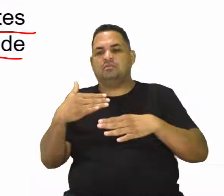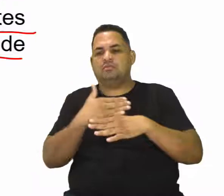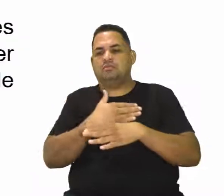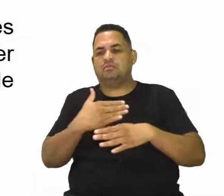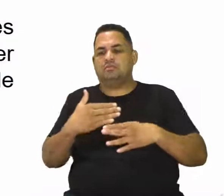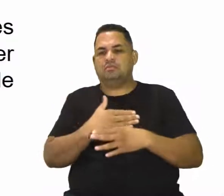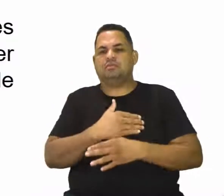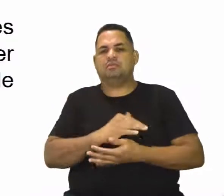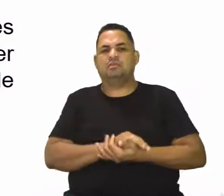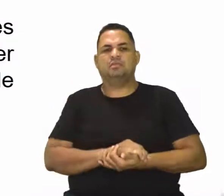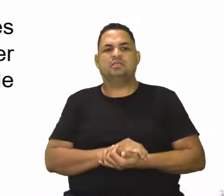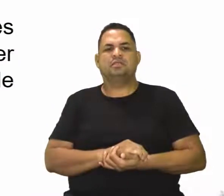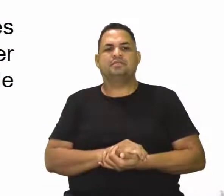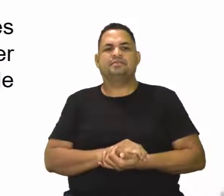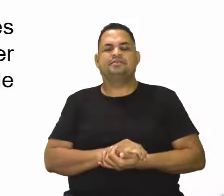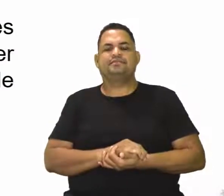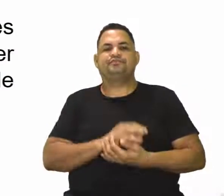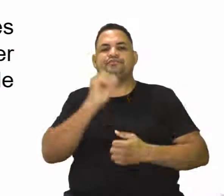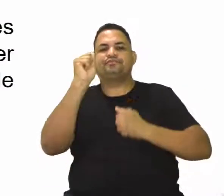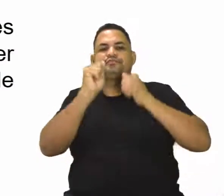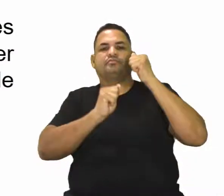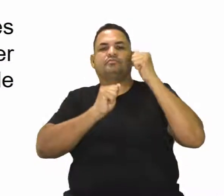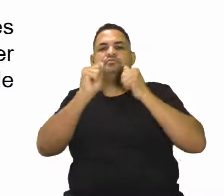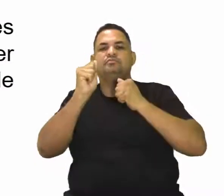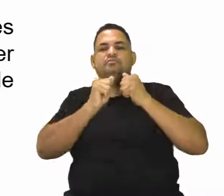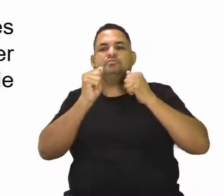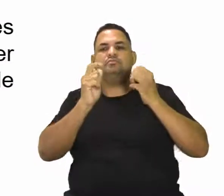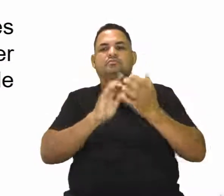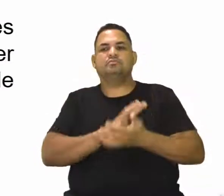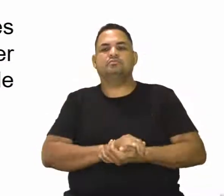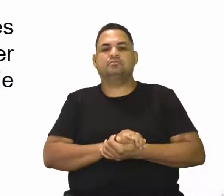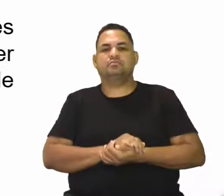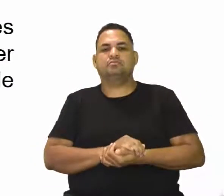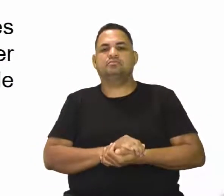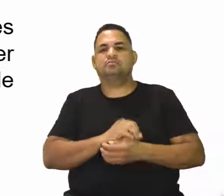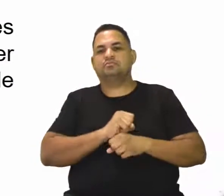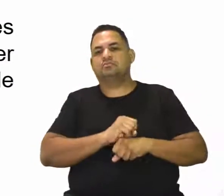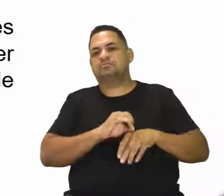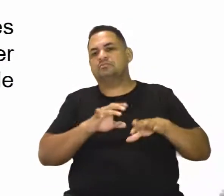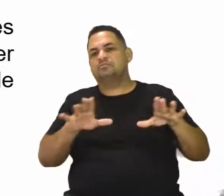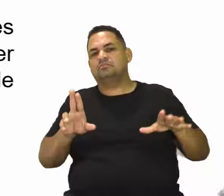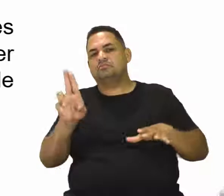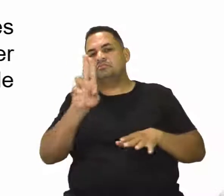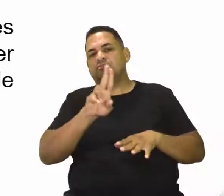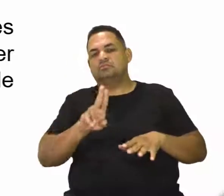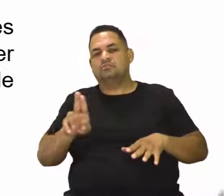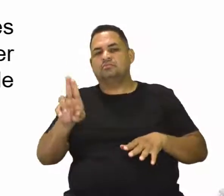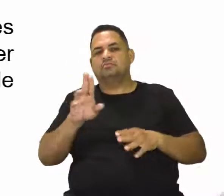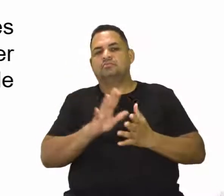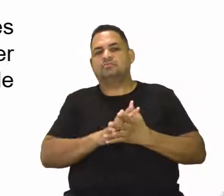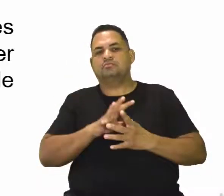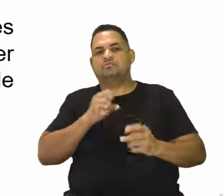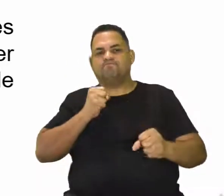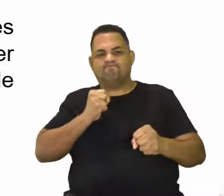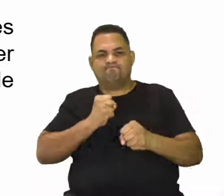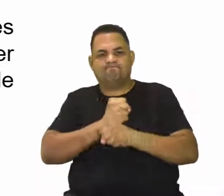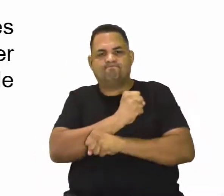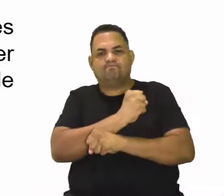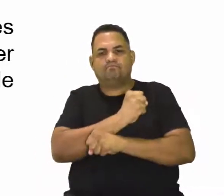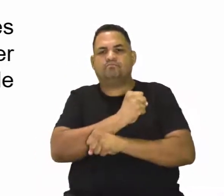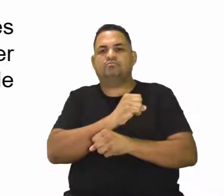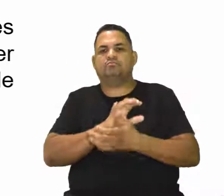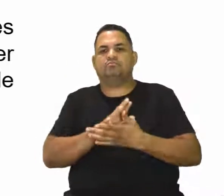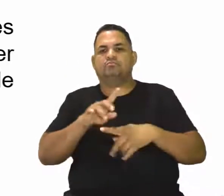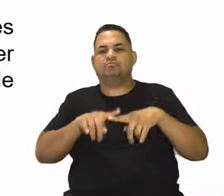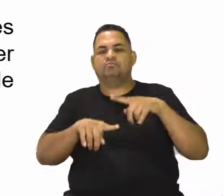cidade. Com a industrialização, ampliou-se o consumo e a pressão